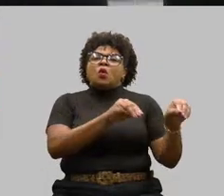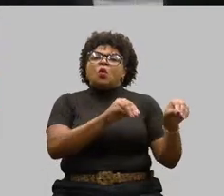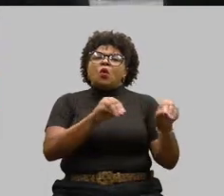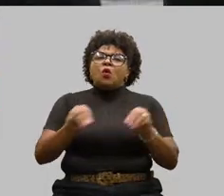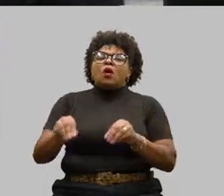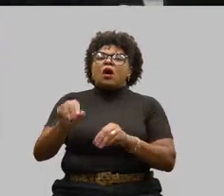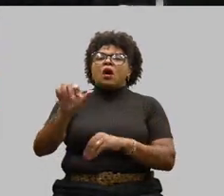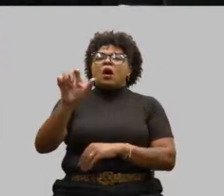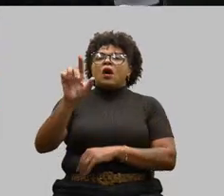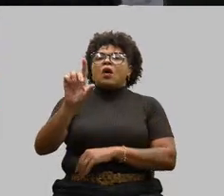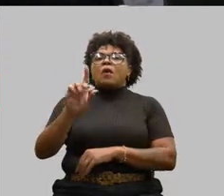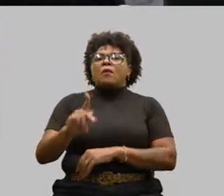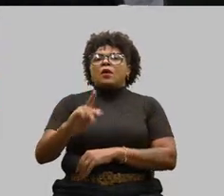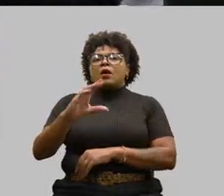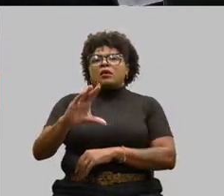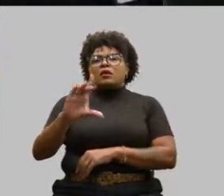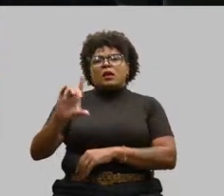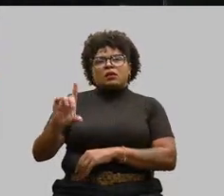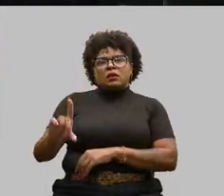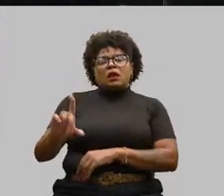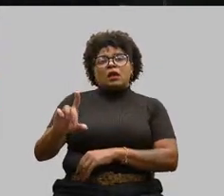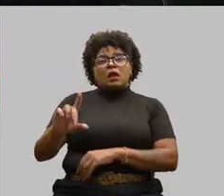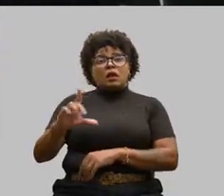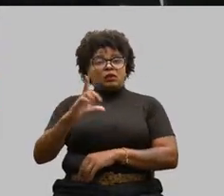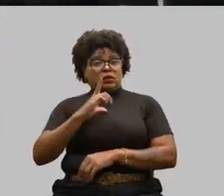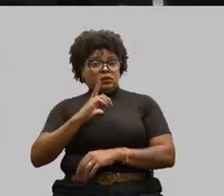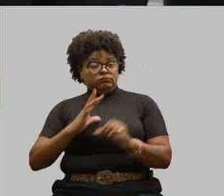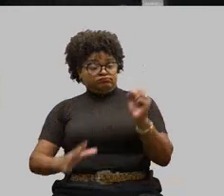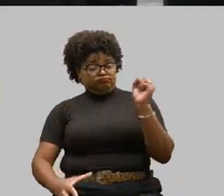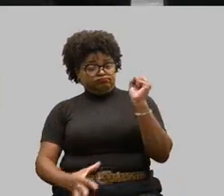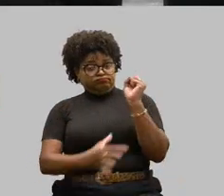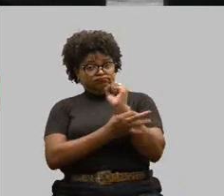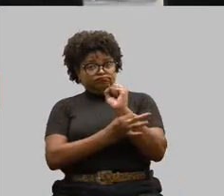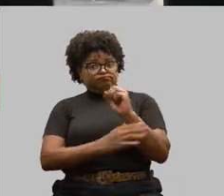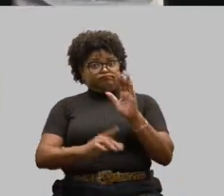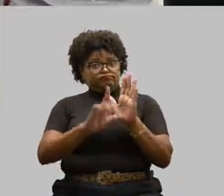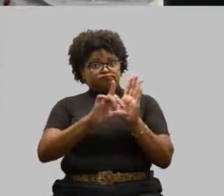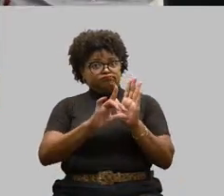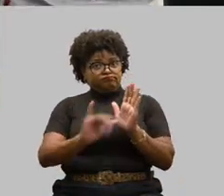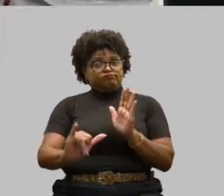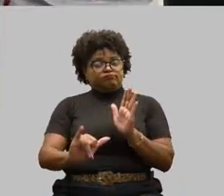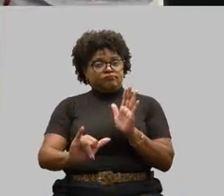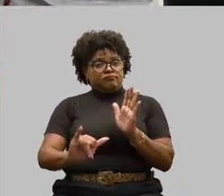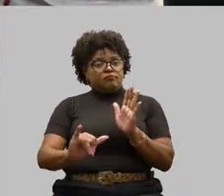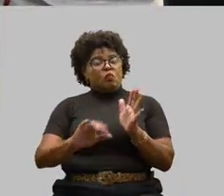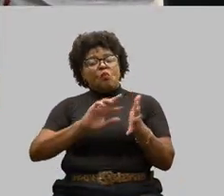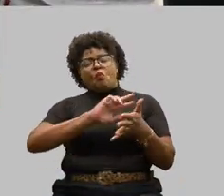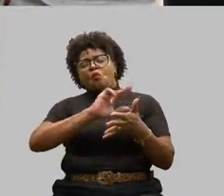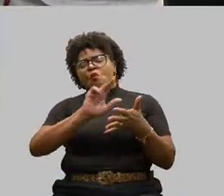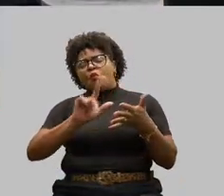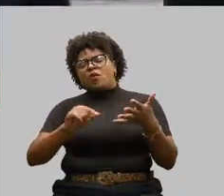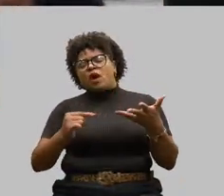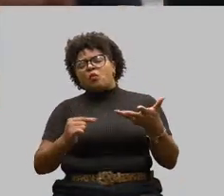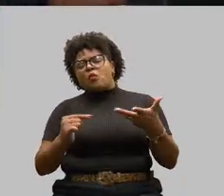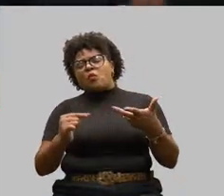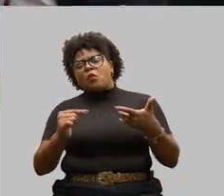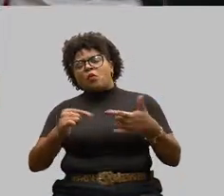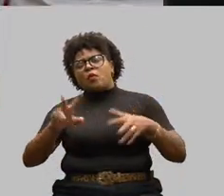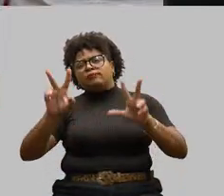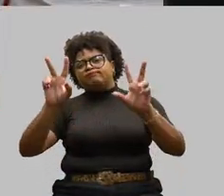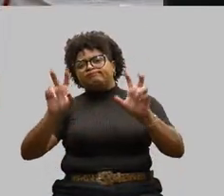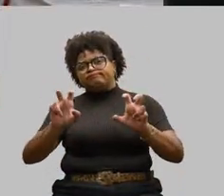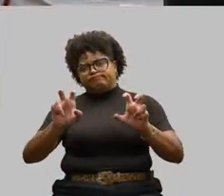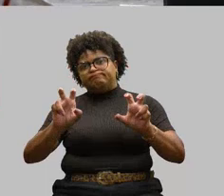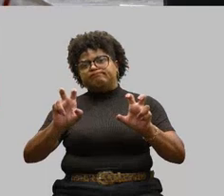vagas asseguradas por lei por diversos fatores e a presença